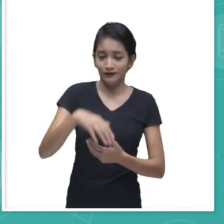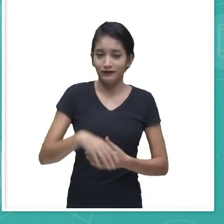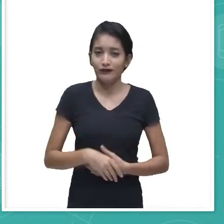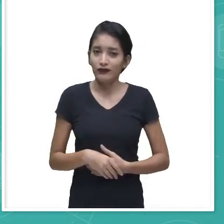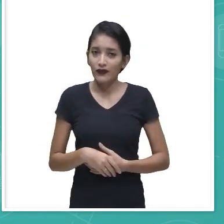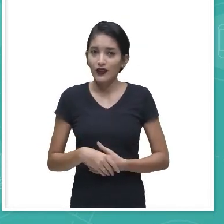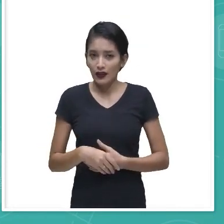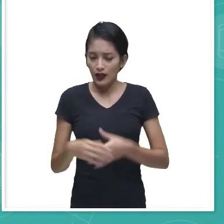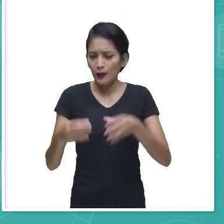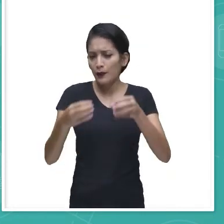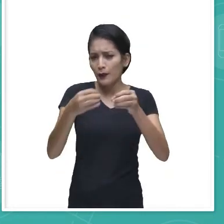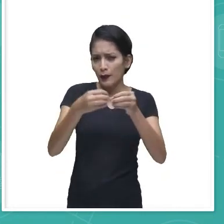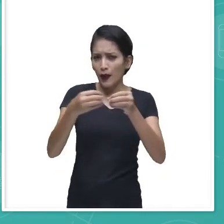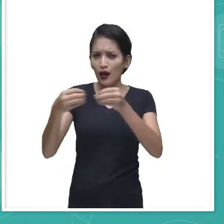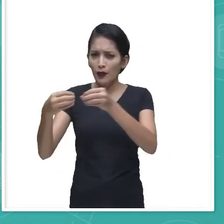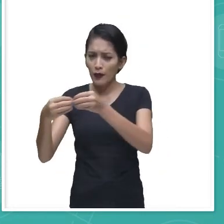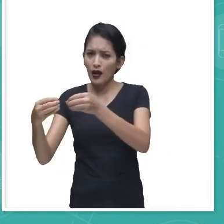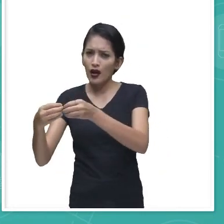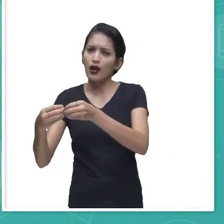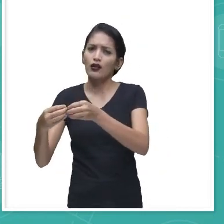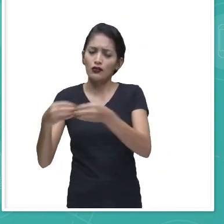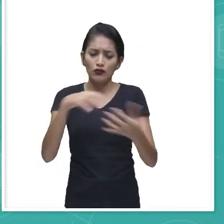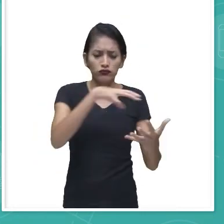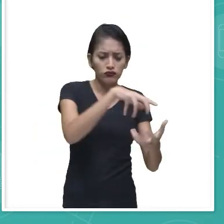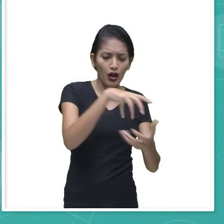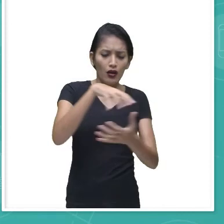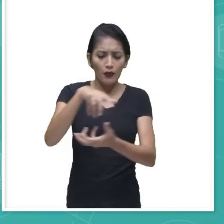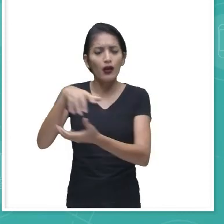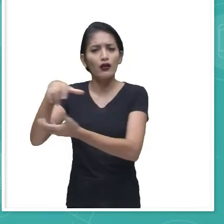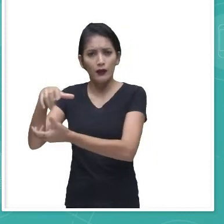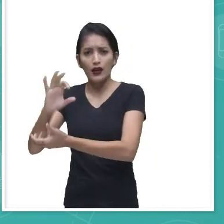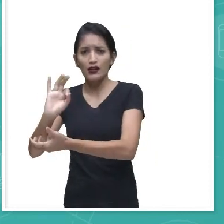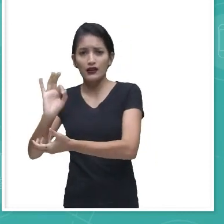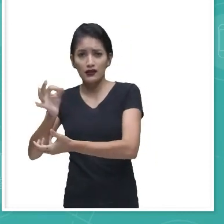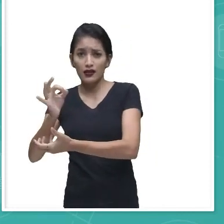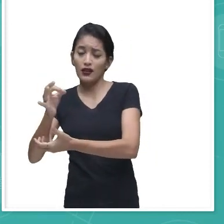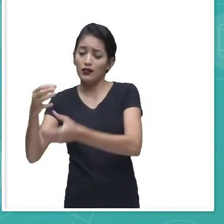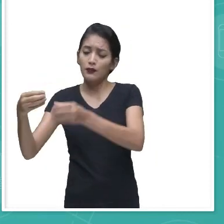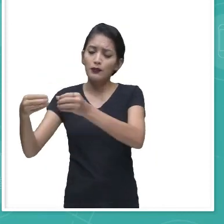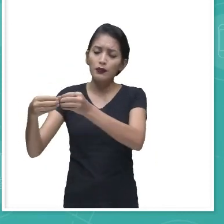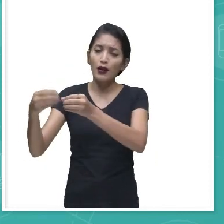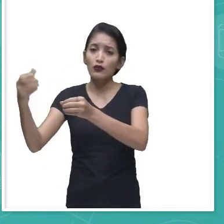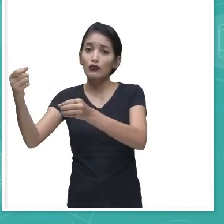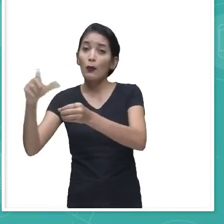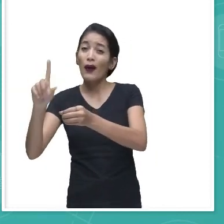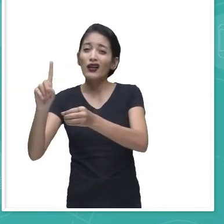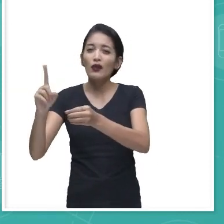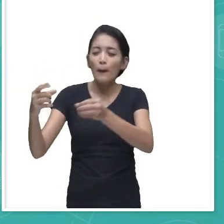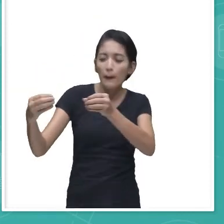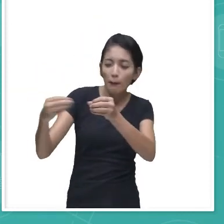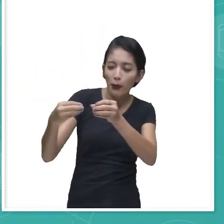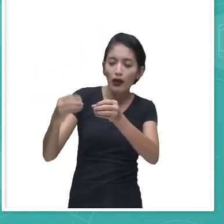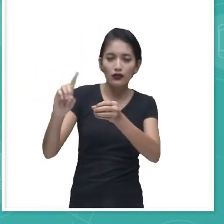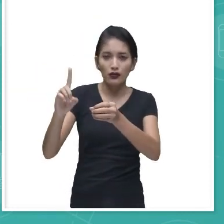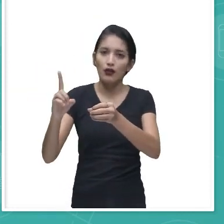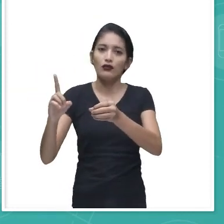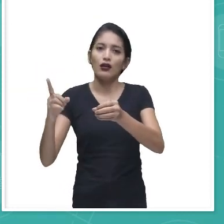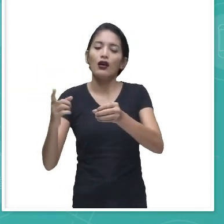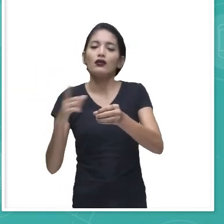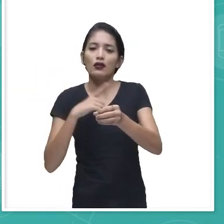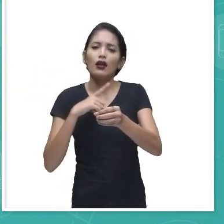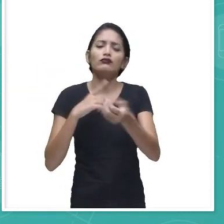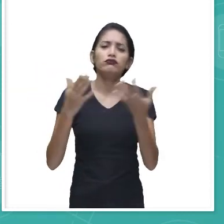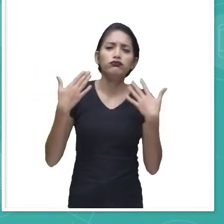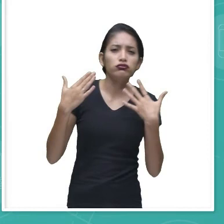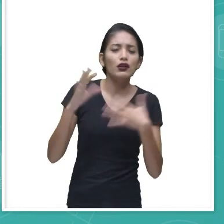aí numa posição ideal, né? Que ele está perto do Sol, mas não tão perto. Então ele fica com a temperatura ideal,